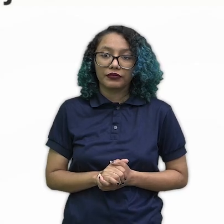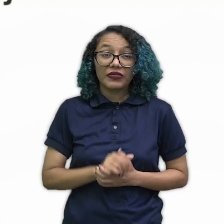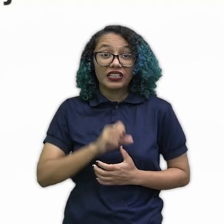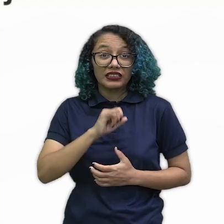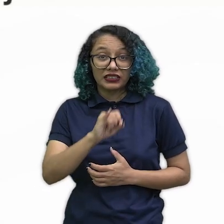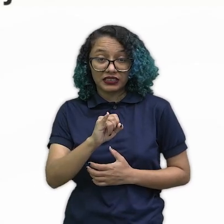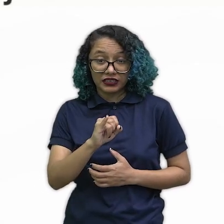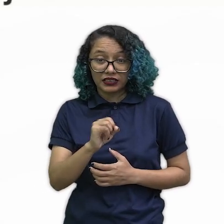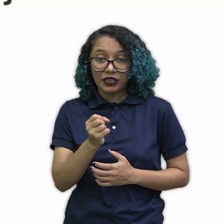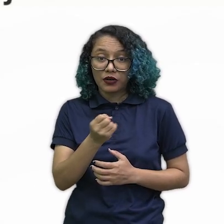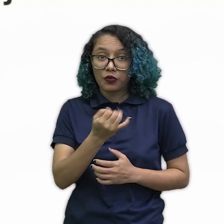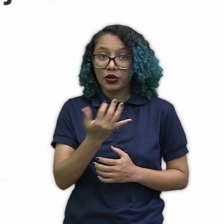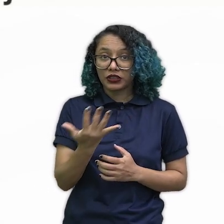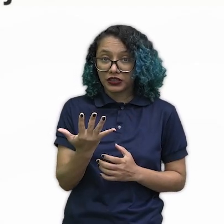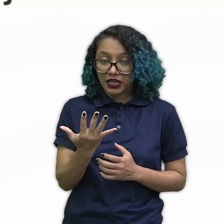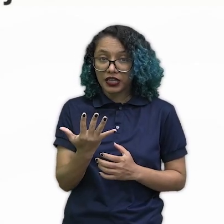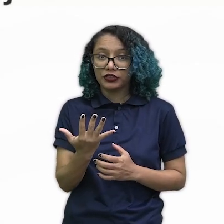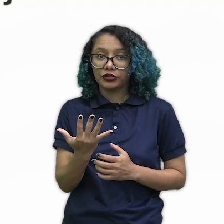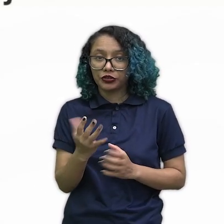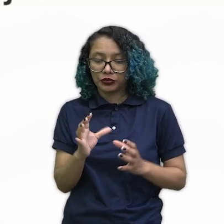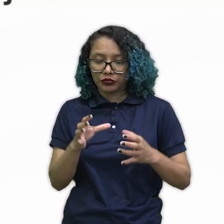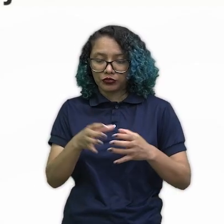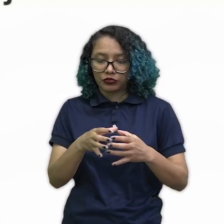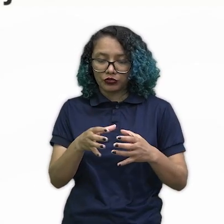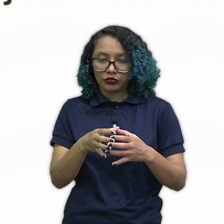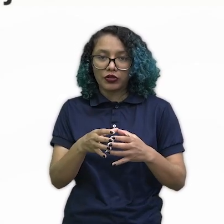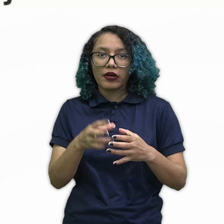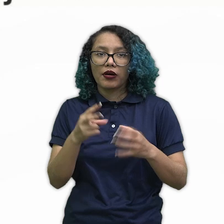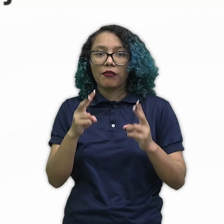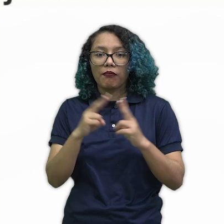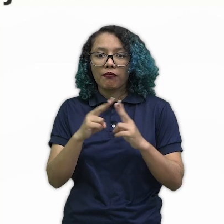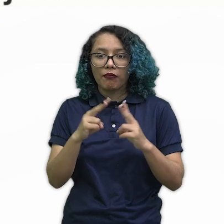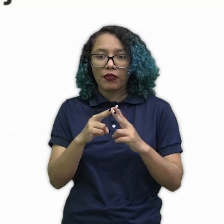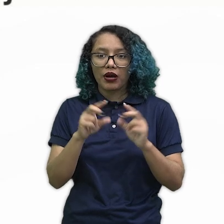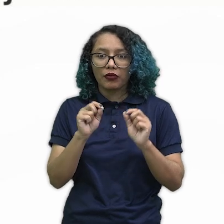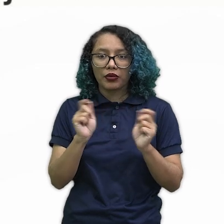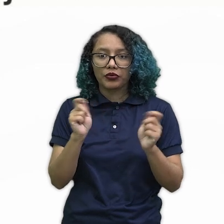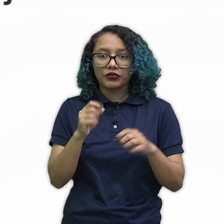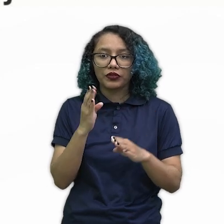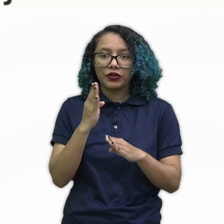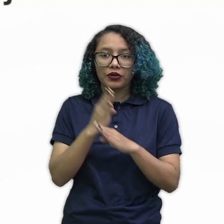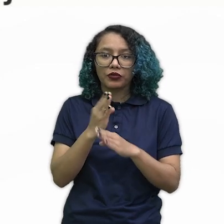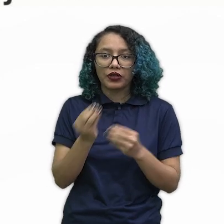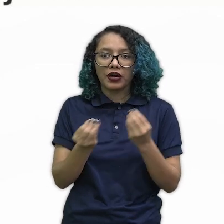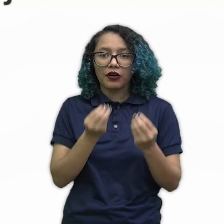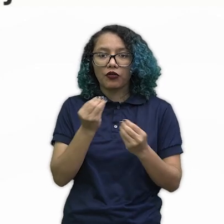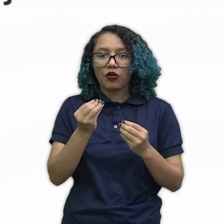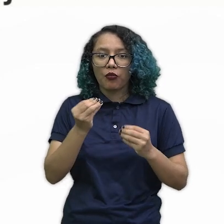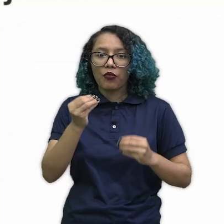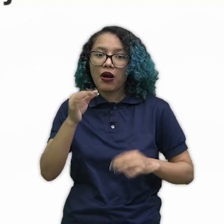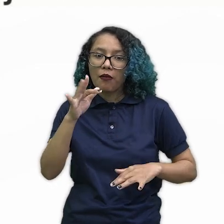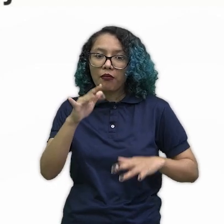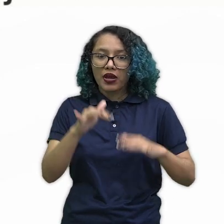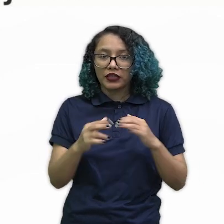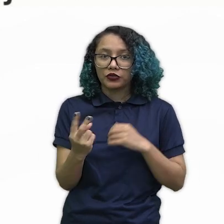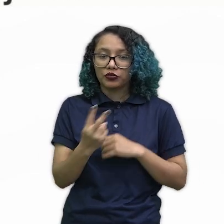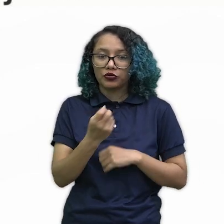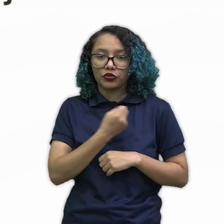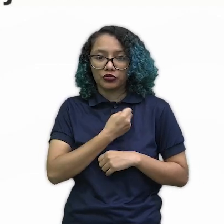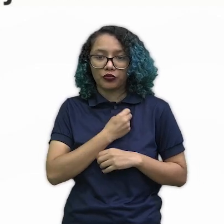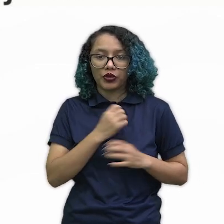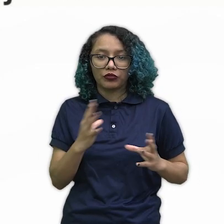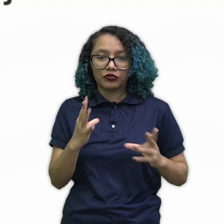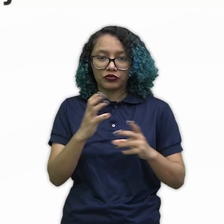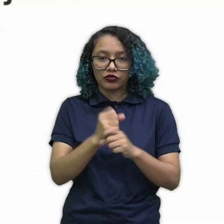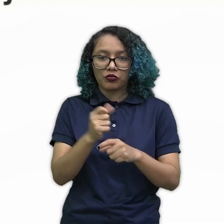é par, a mediana é encontrada pela média dos 2 valores centrais. Assim, esses valores são